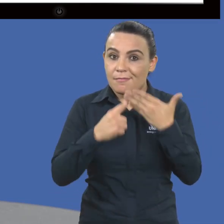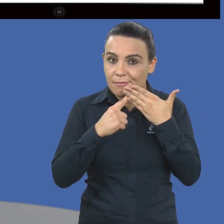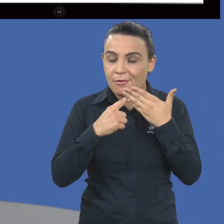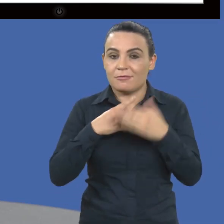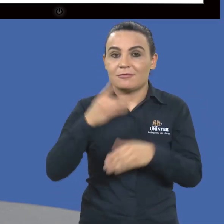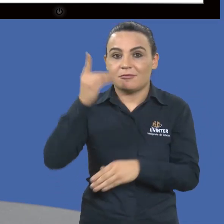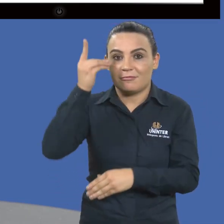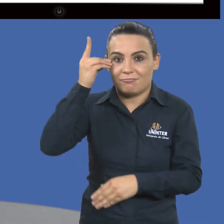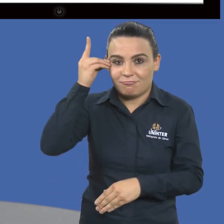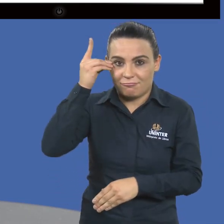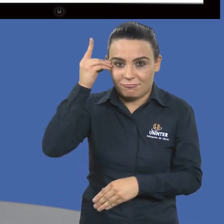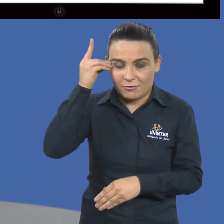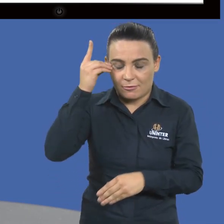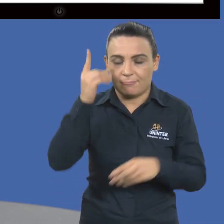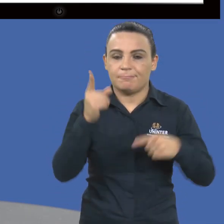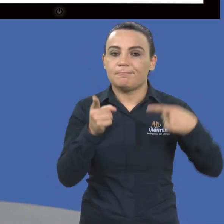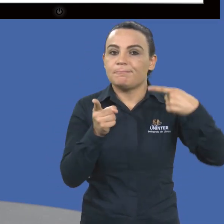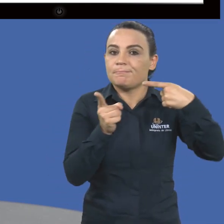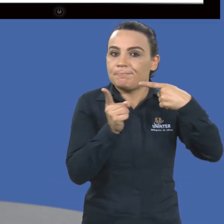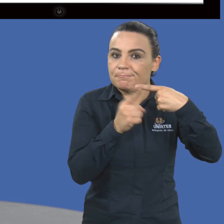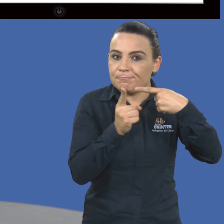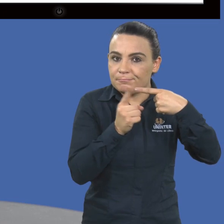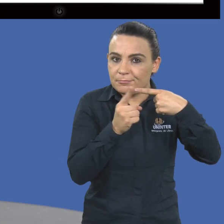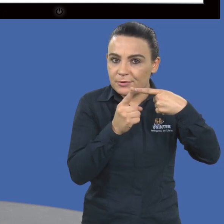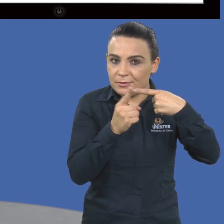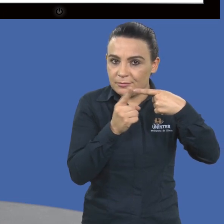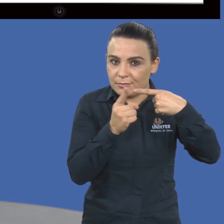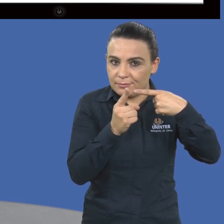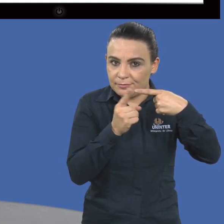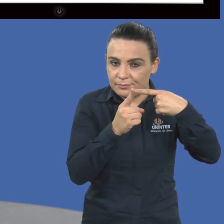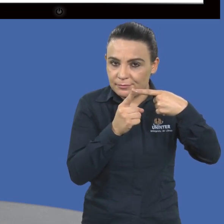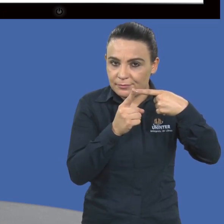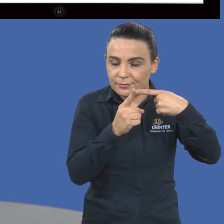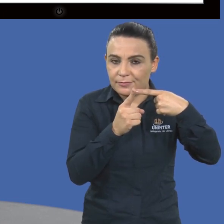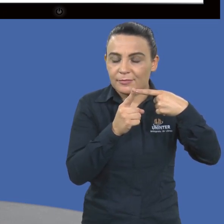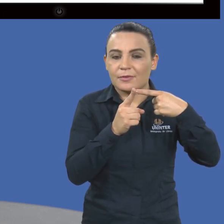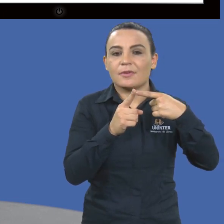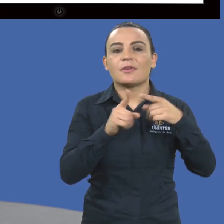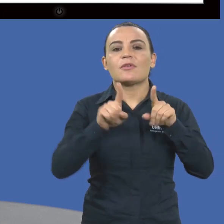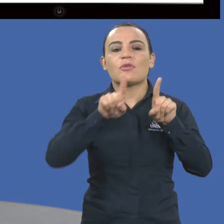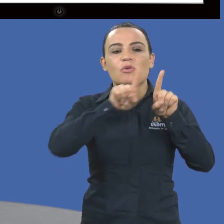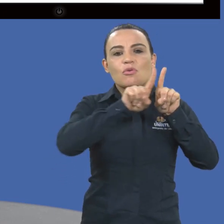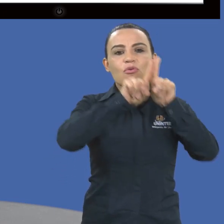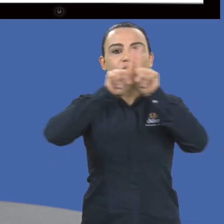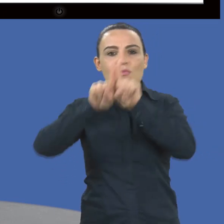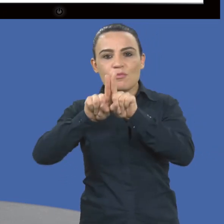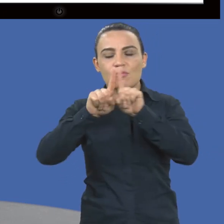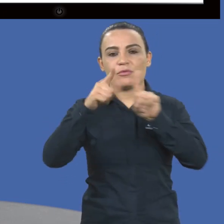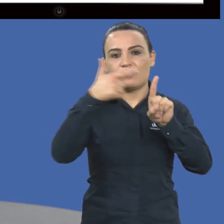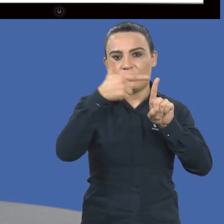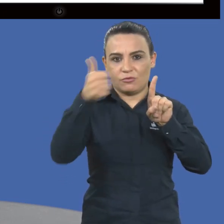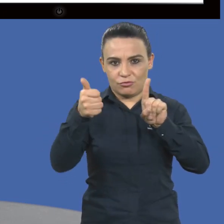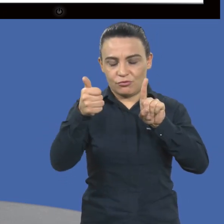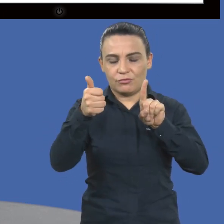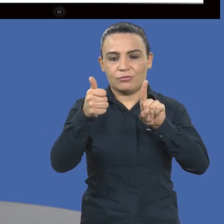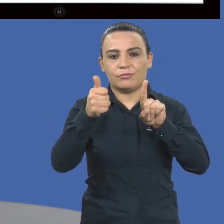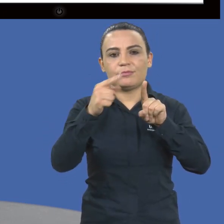que determinam a síndrome de Down. Primeiro, a trissomia regular do cromossomo